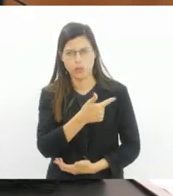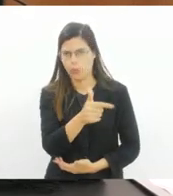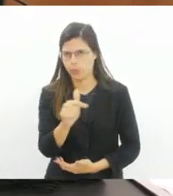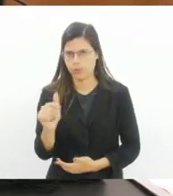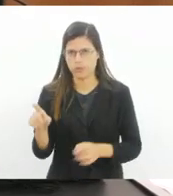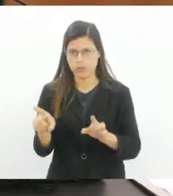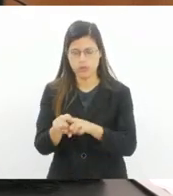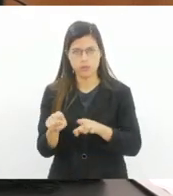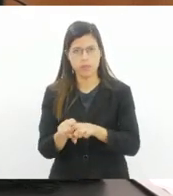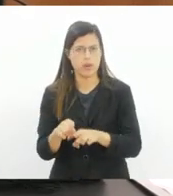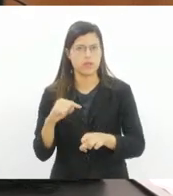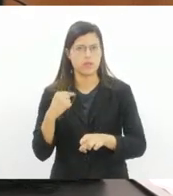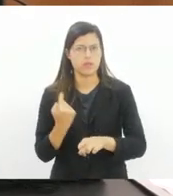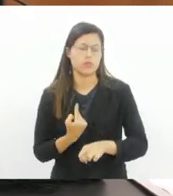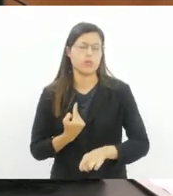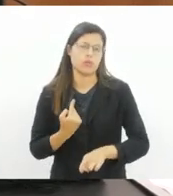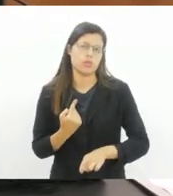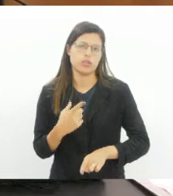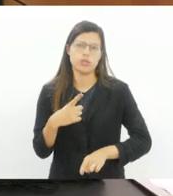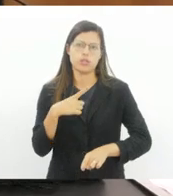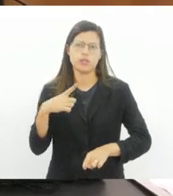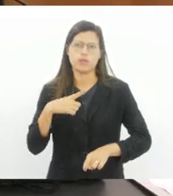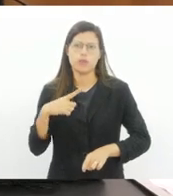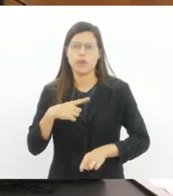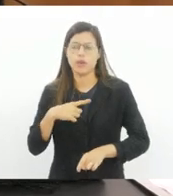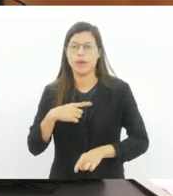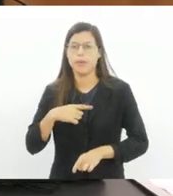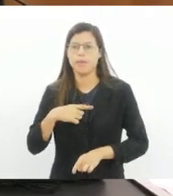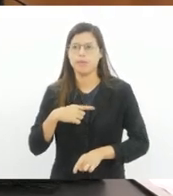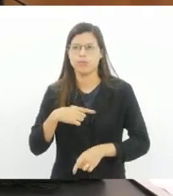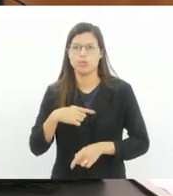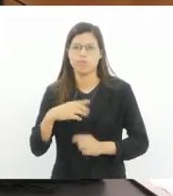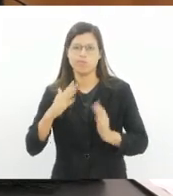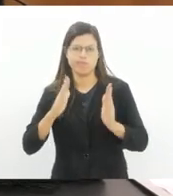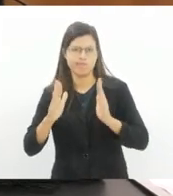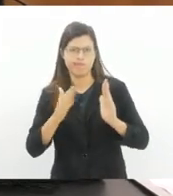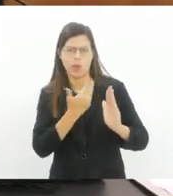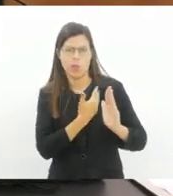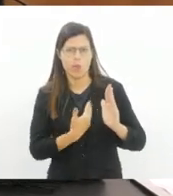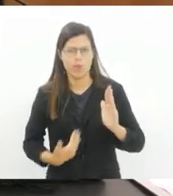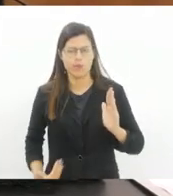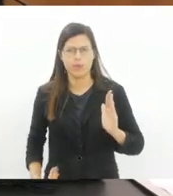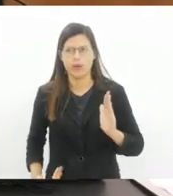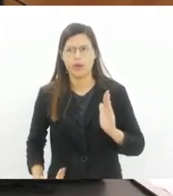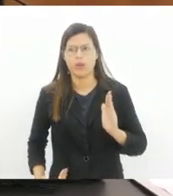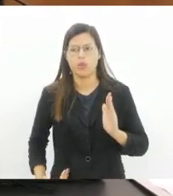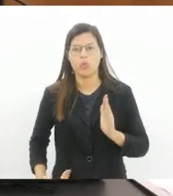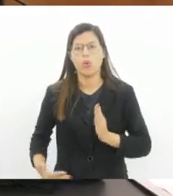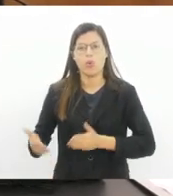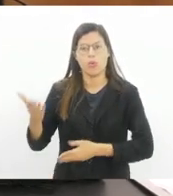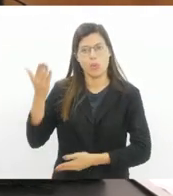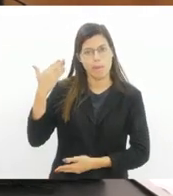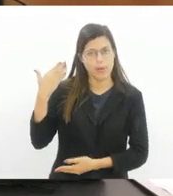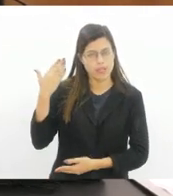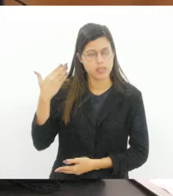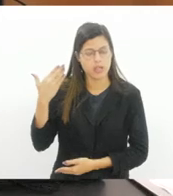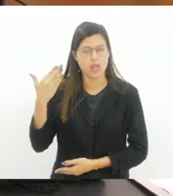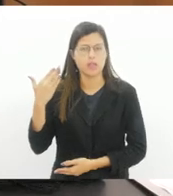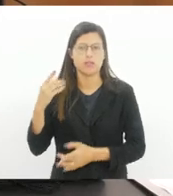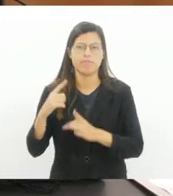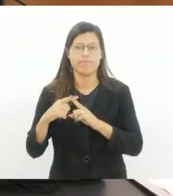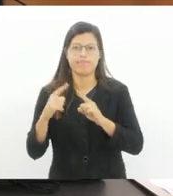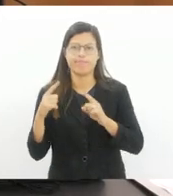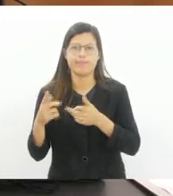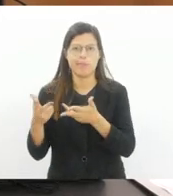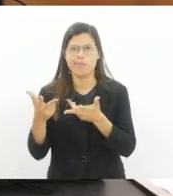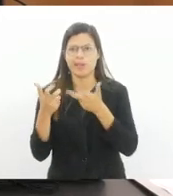gente teve um governo, né, que do passado, mas o que a gente está vendo